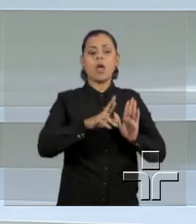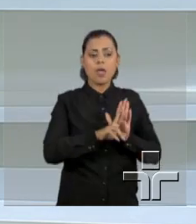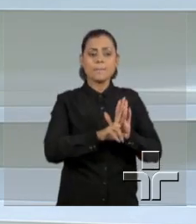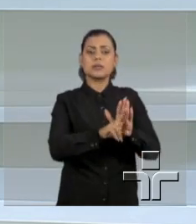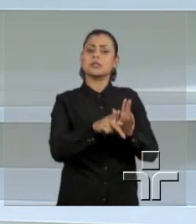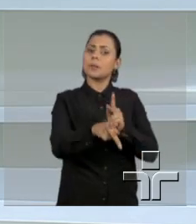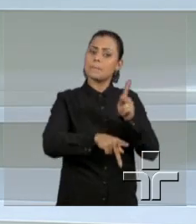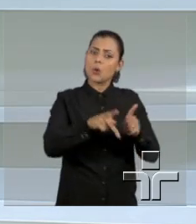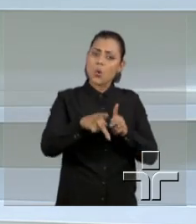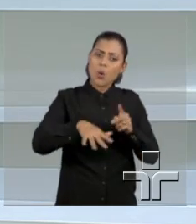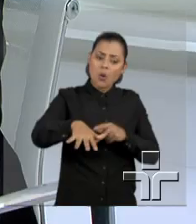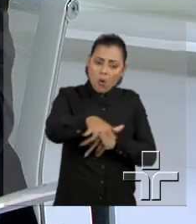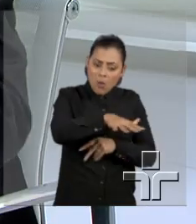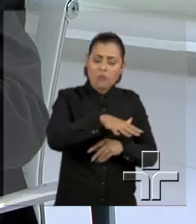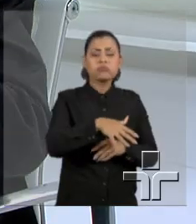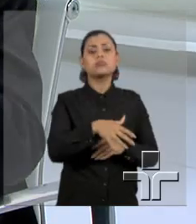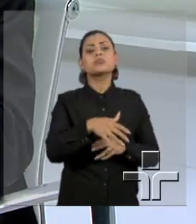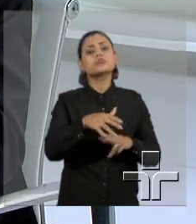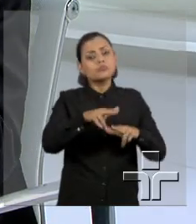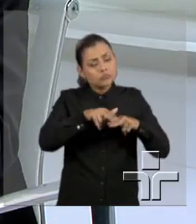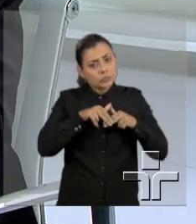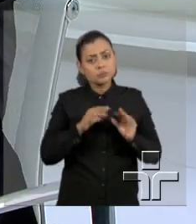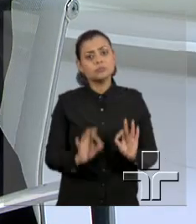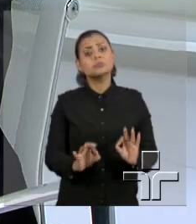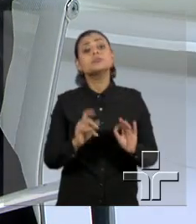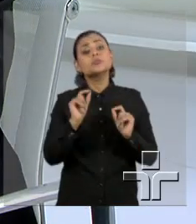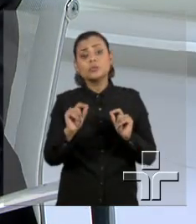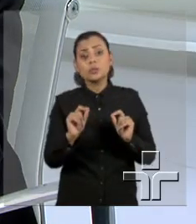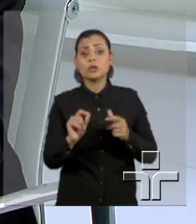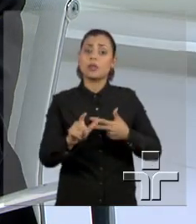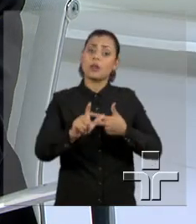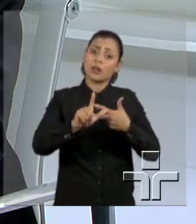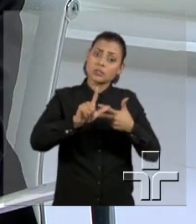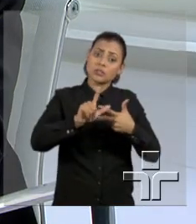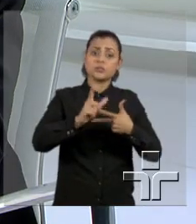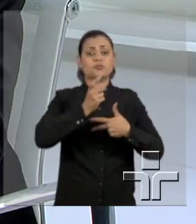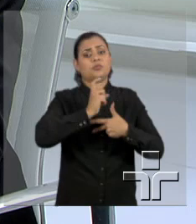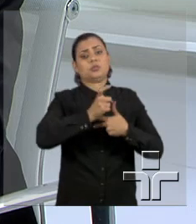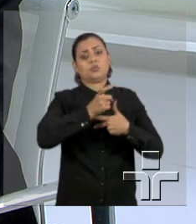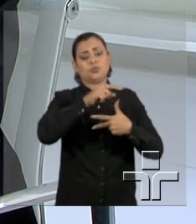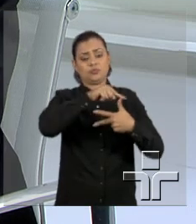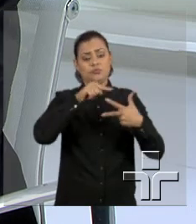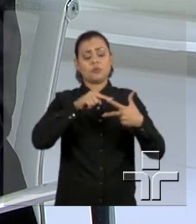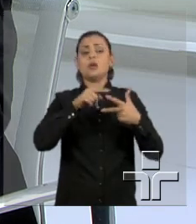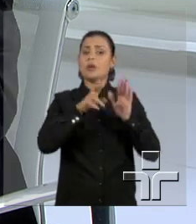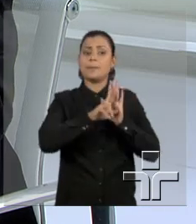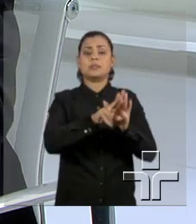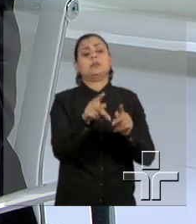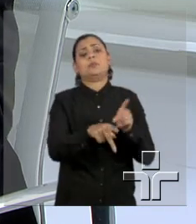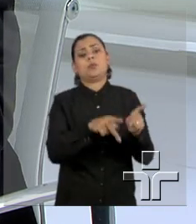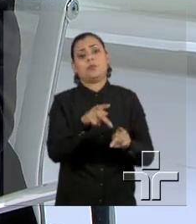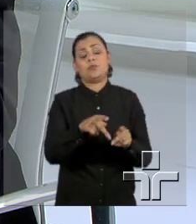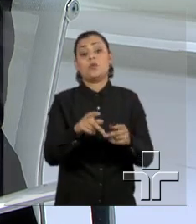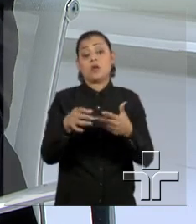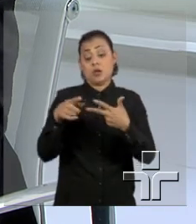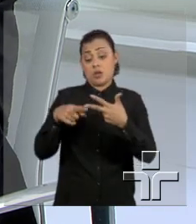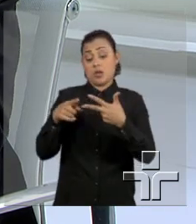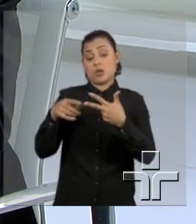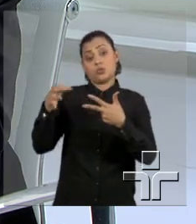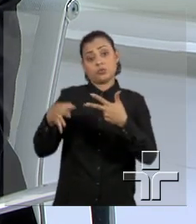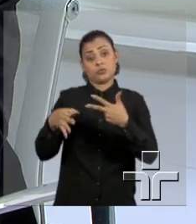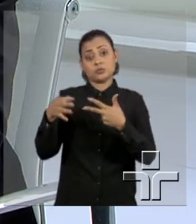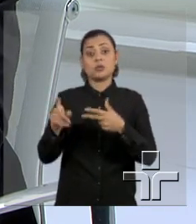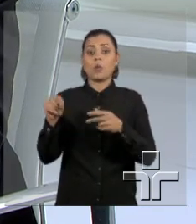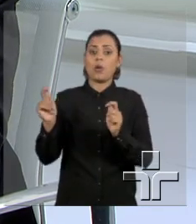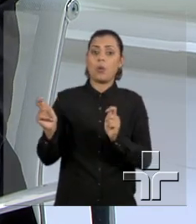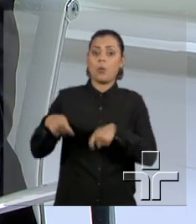o povo, a investidura é eletiva, são o legislativo e o executivo. E a Constituição partilha muito